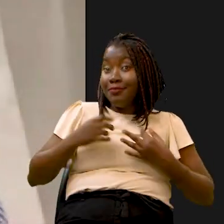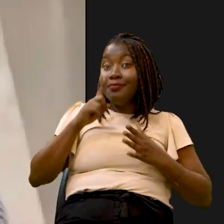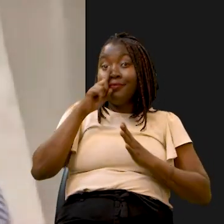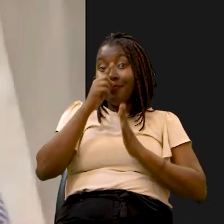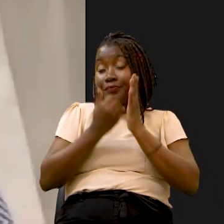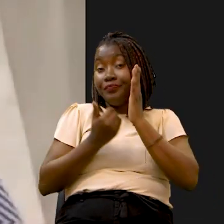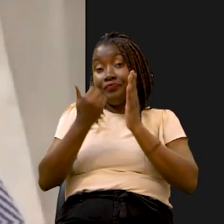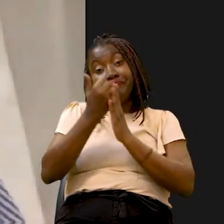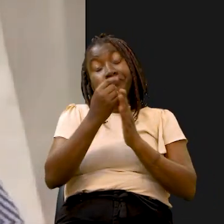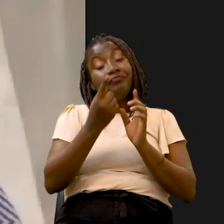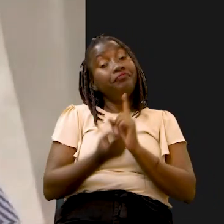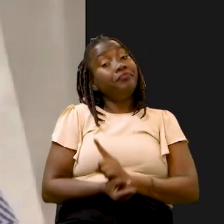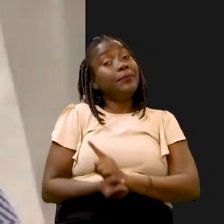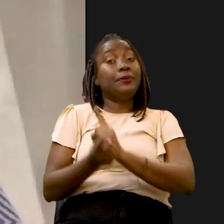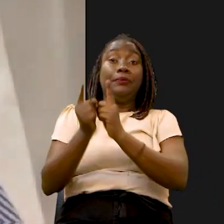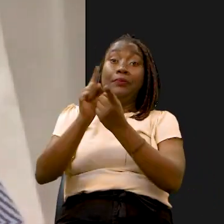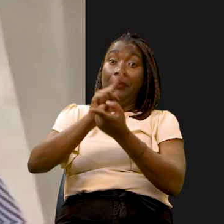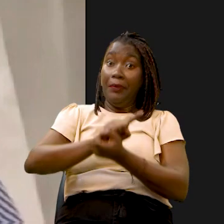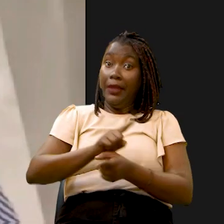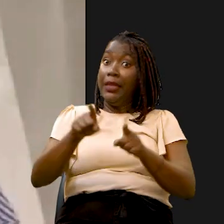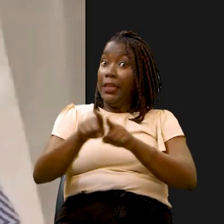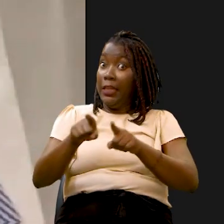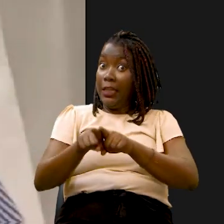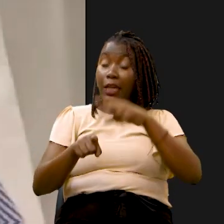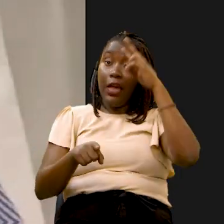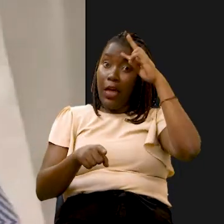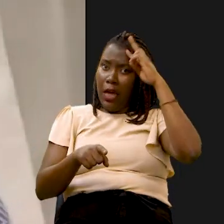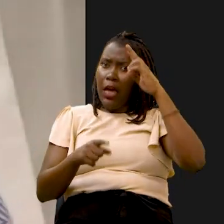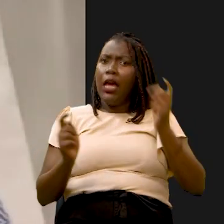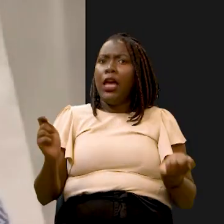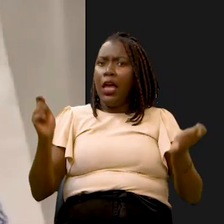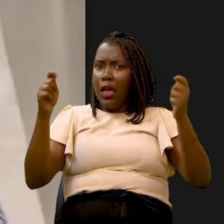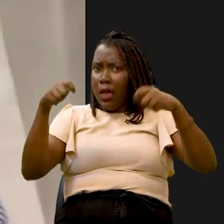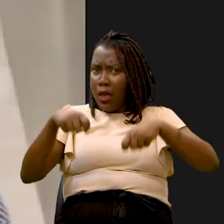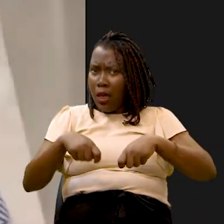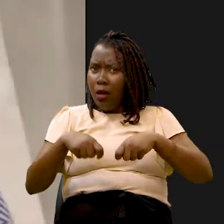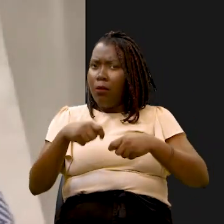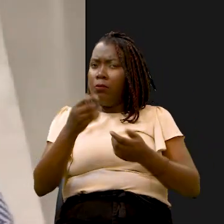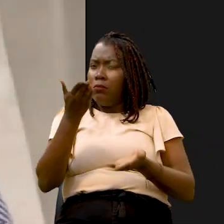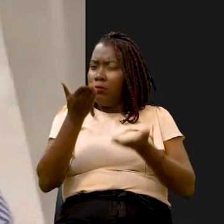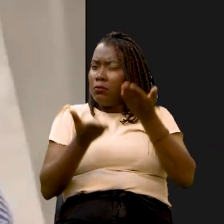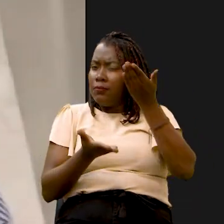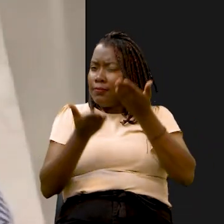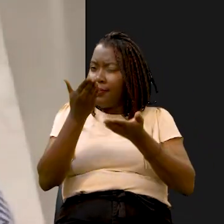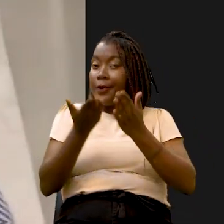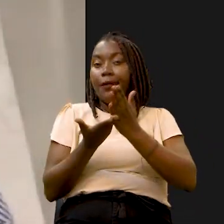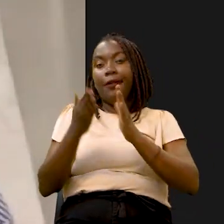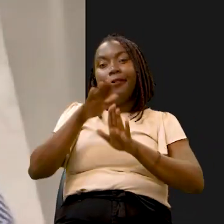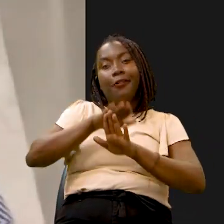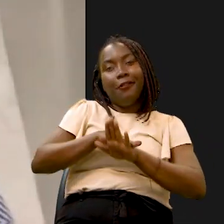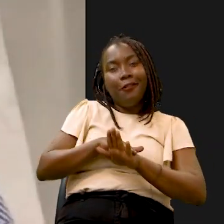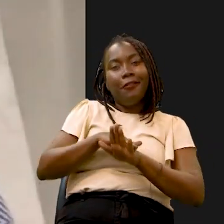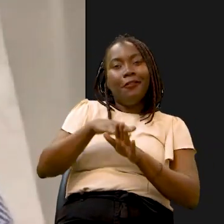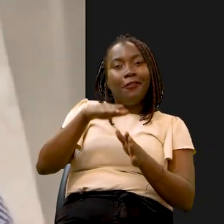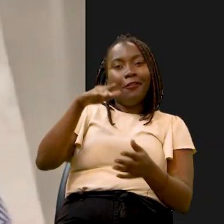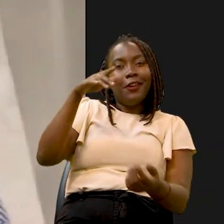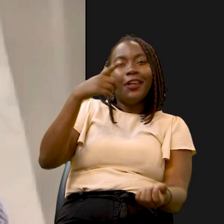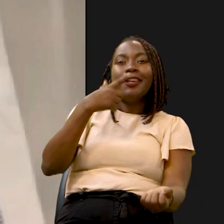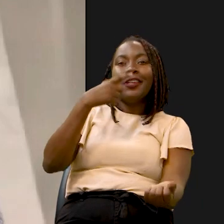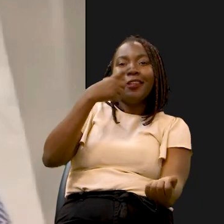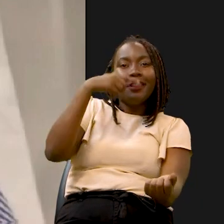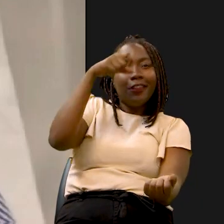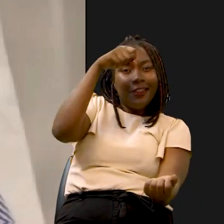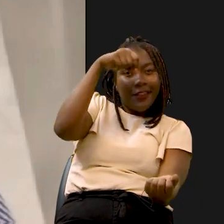pele. Por outro lado, também, vamos lembrar, é possível mensurar, através de uma amostra de